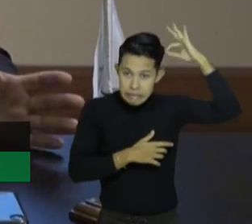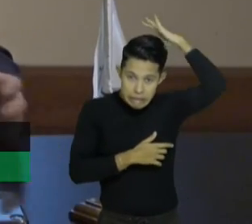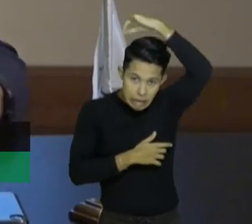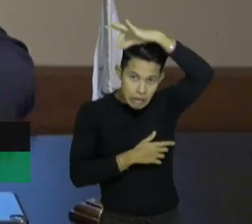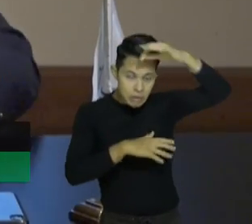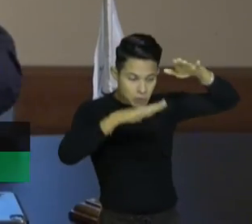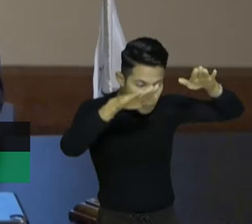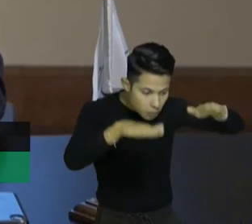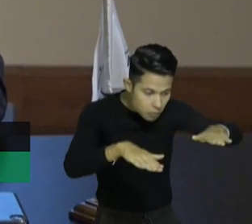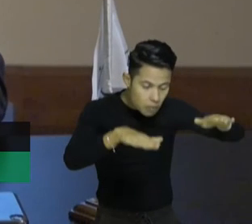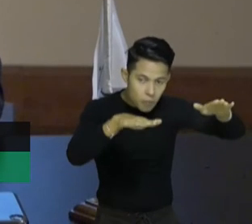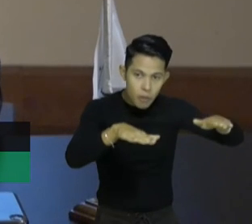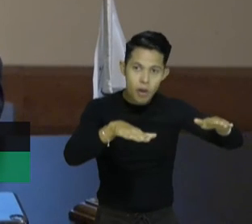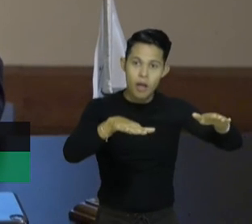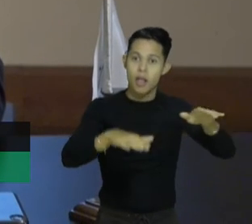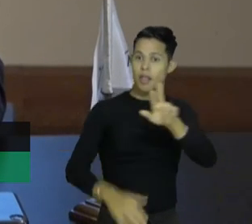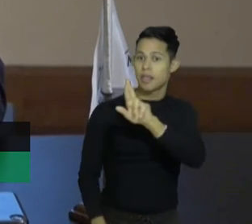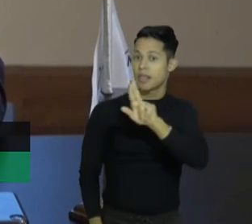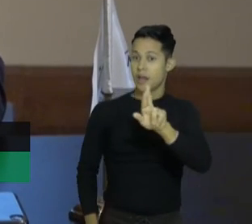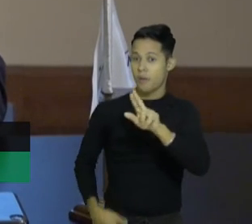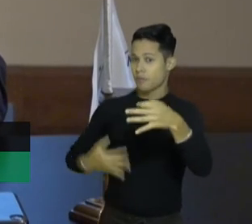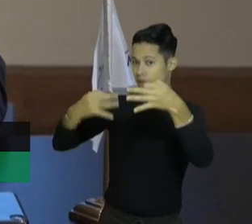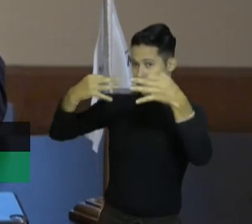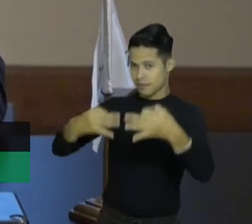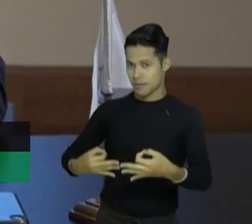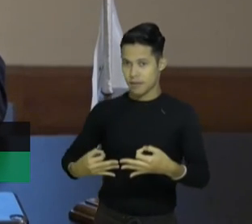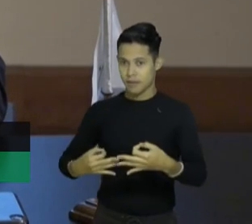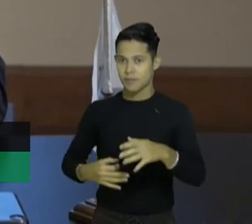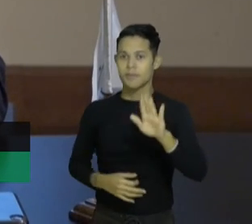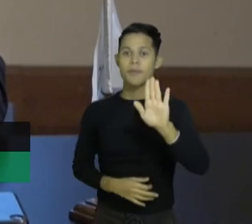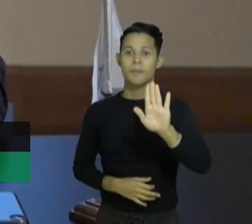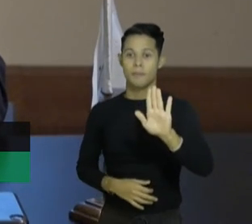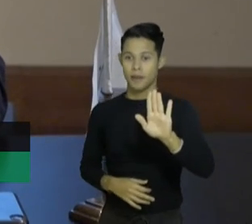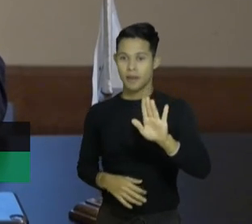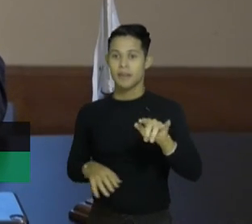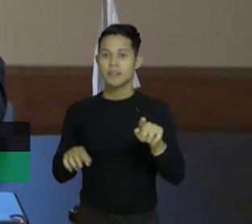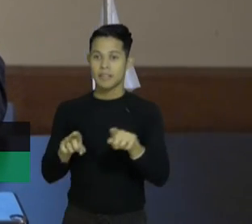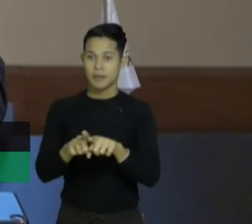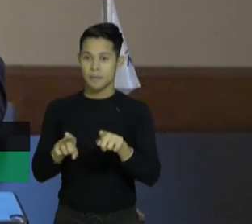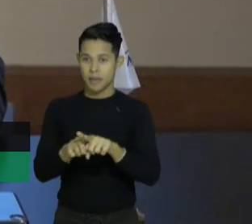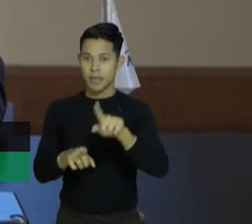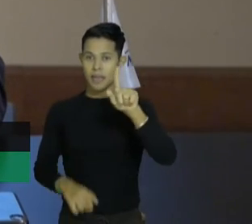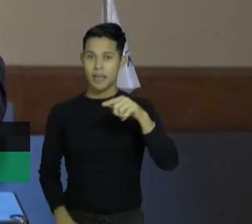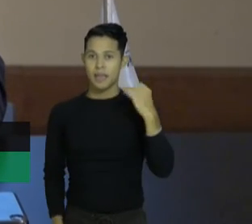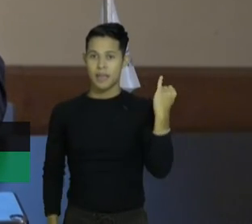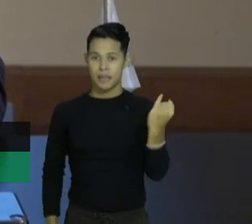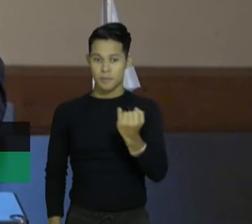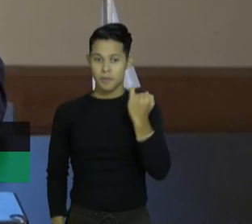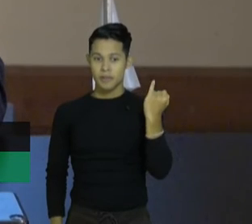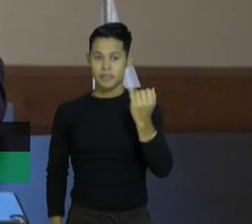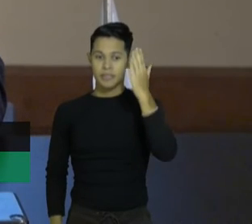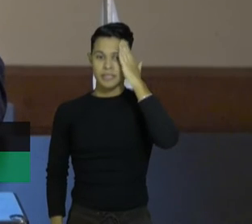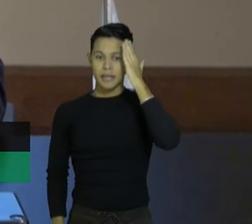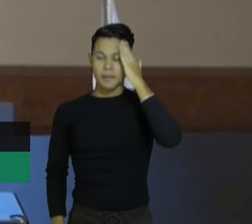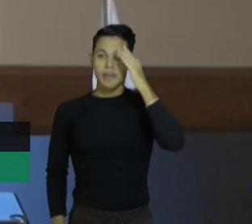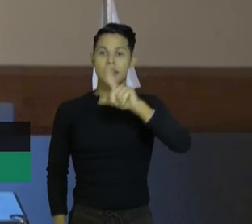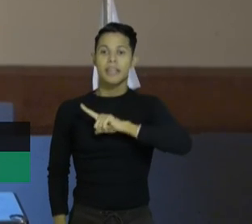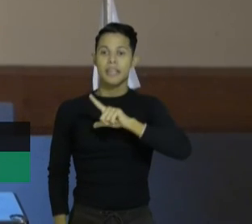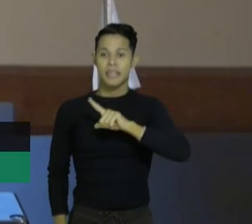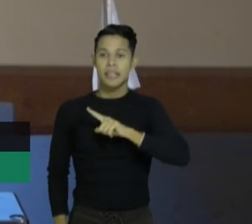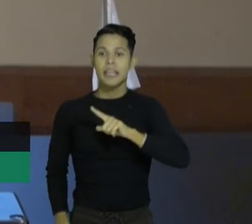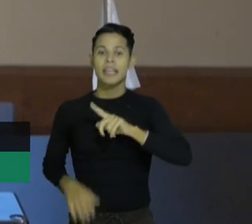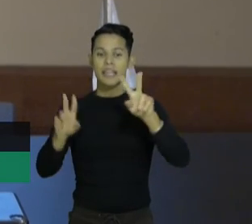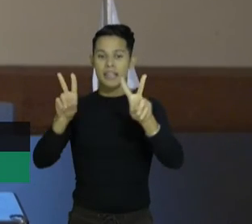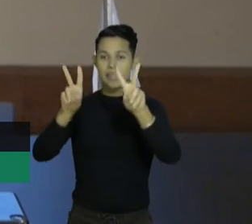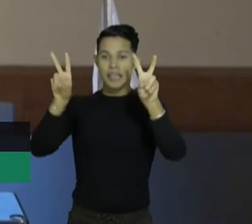correto né por outro lado nós temos que entender também eh que eh existe questões de